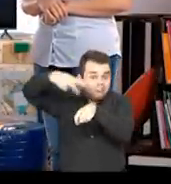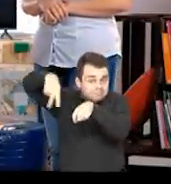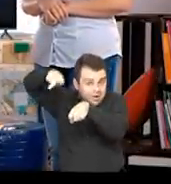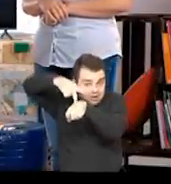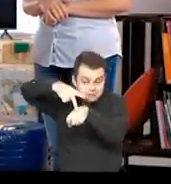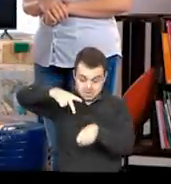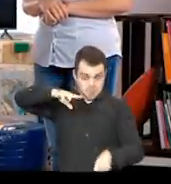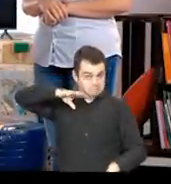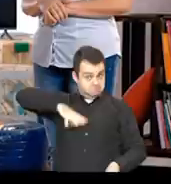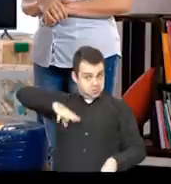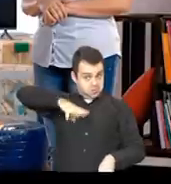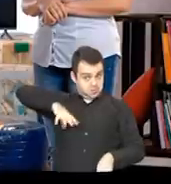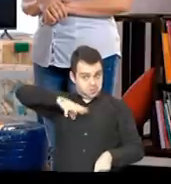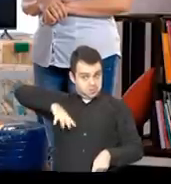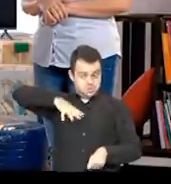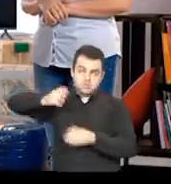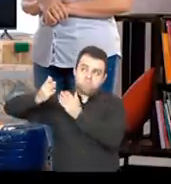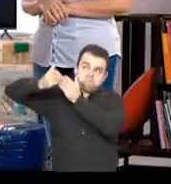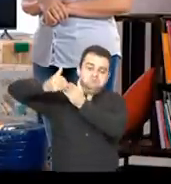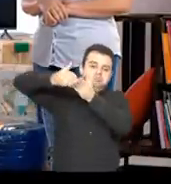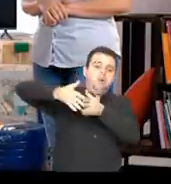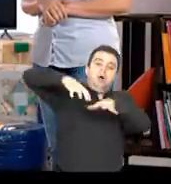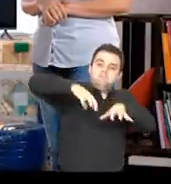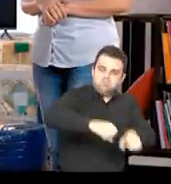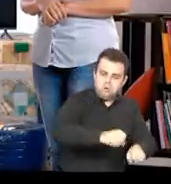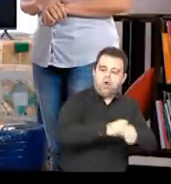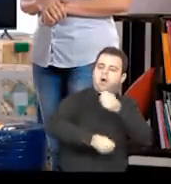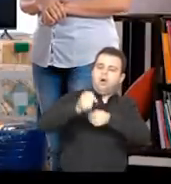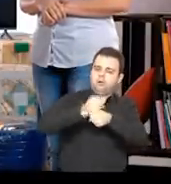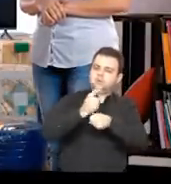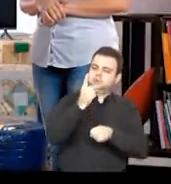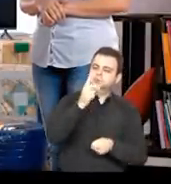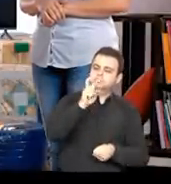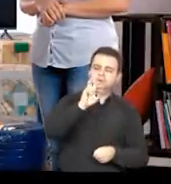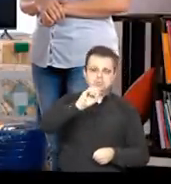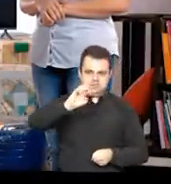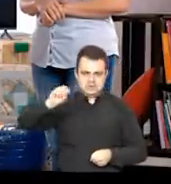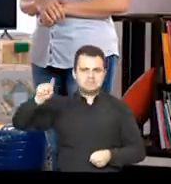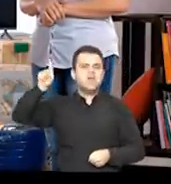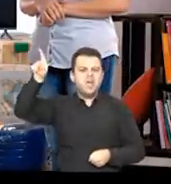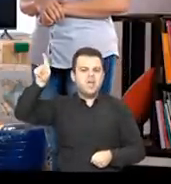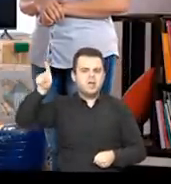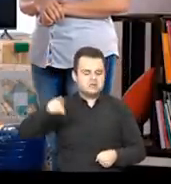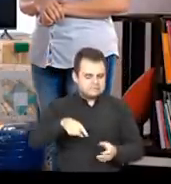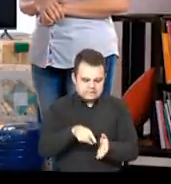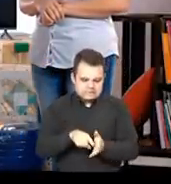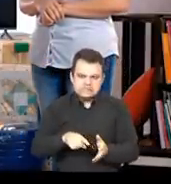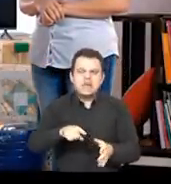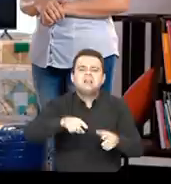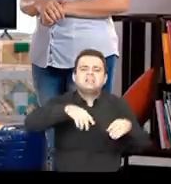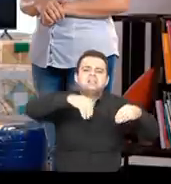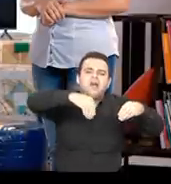vieram para cá a partir de 1500, porque eles desmatavam, extraíam matéria-prima, produziam produtos